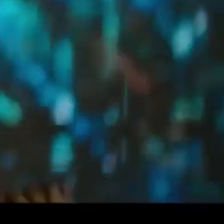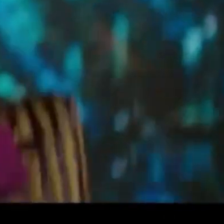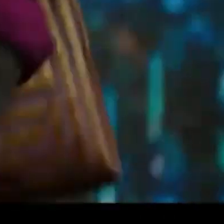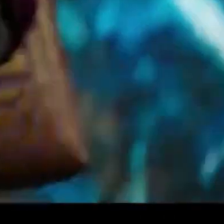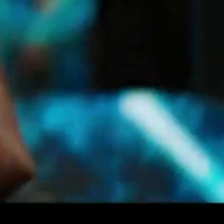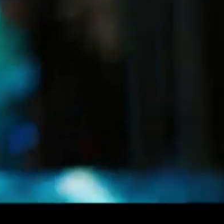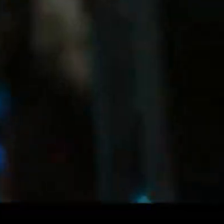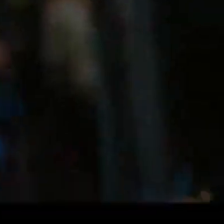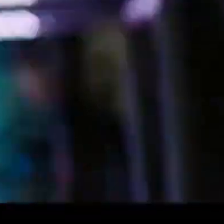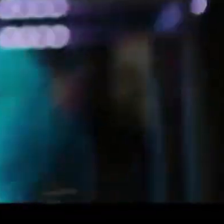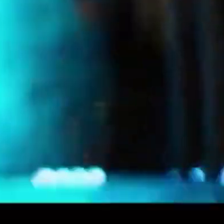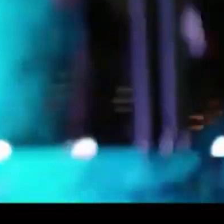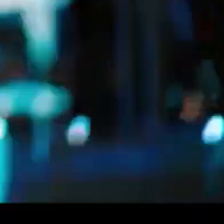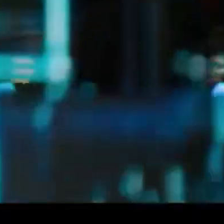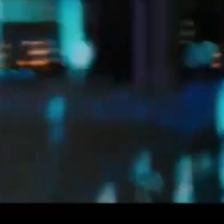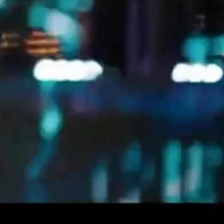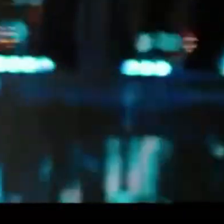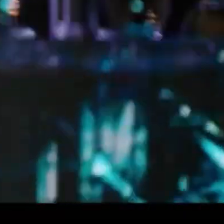Koka.